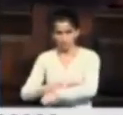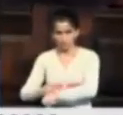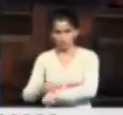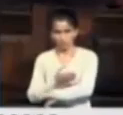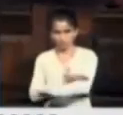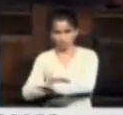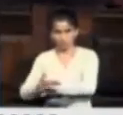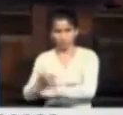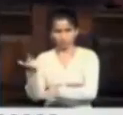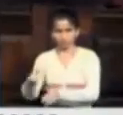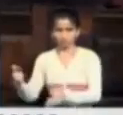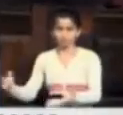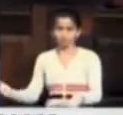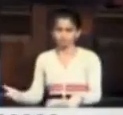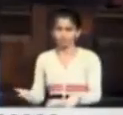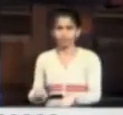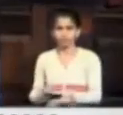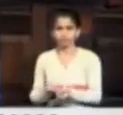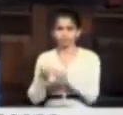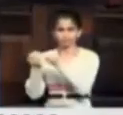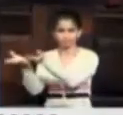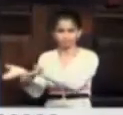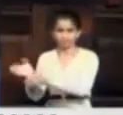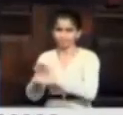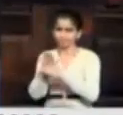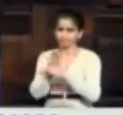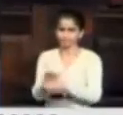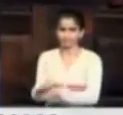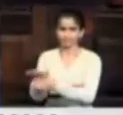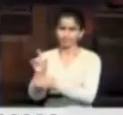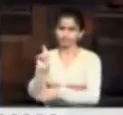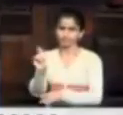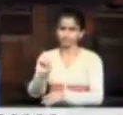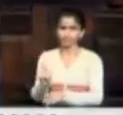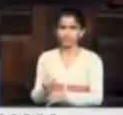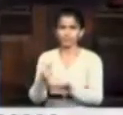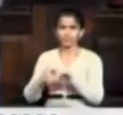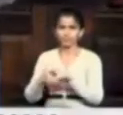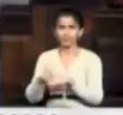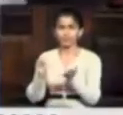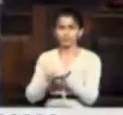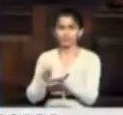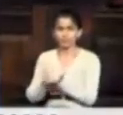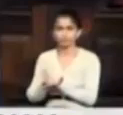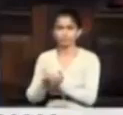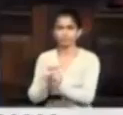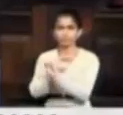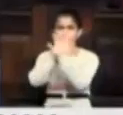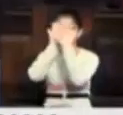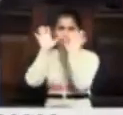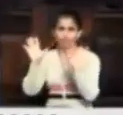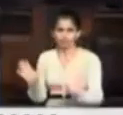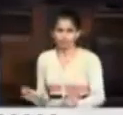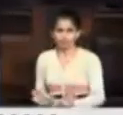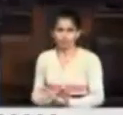merece que essa casa apresente um cheque branco, porque não tem transparência. É disso que a gente está